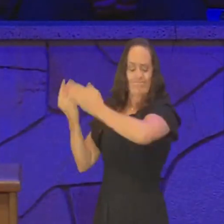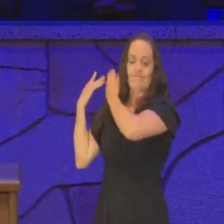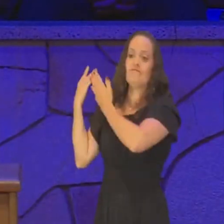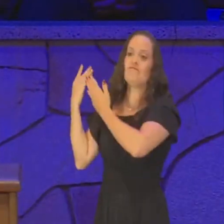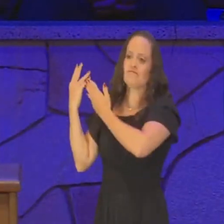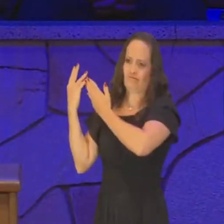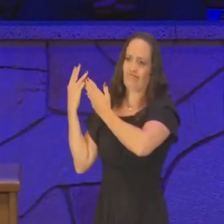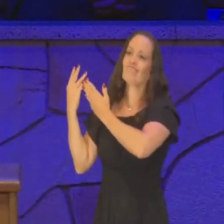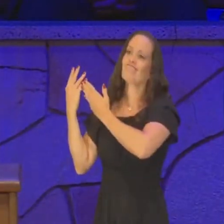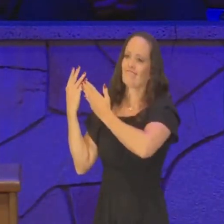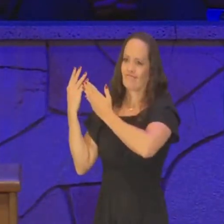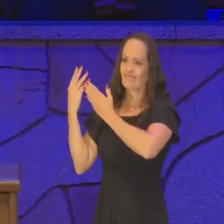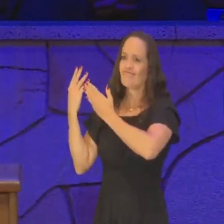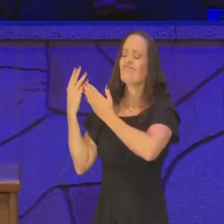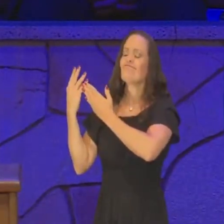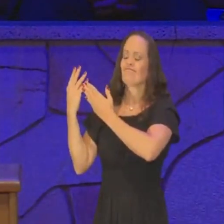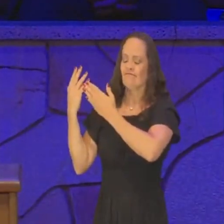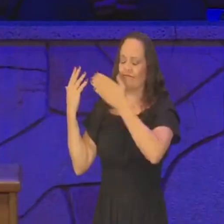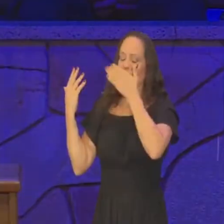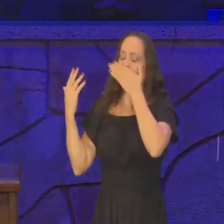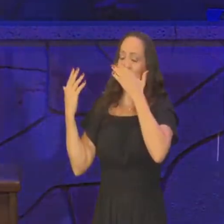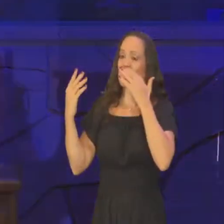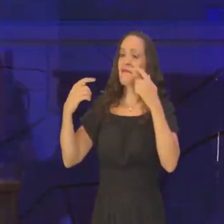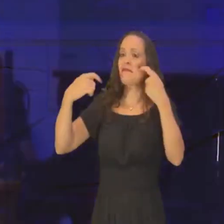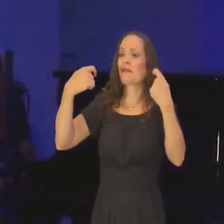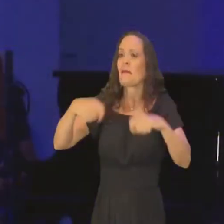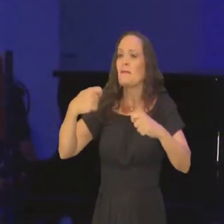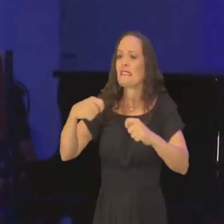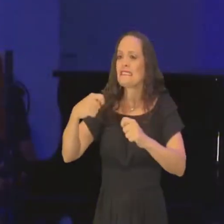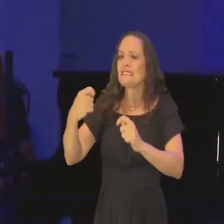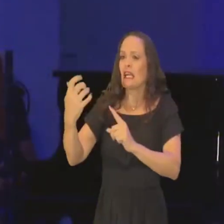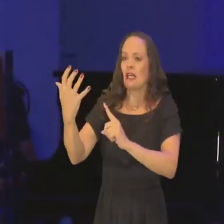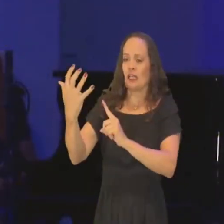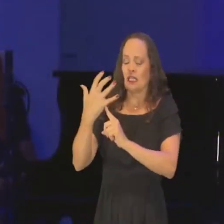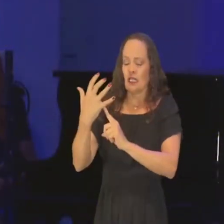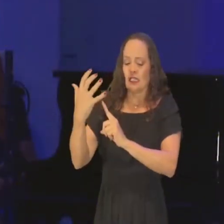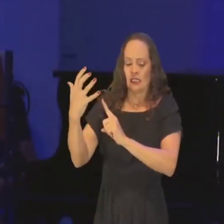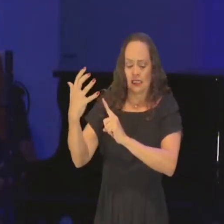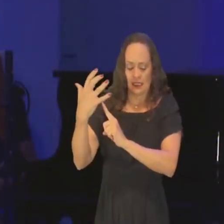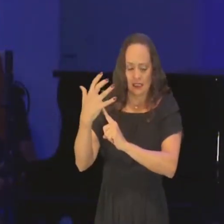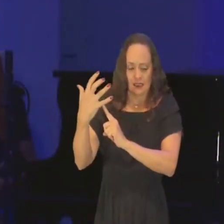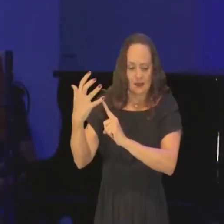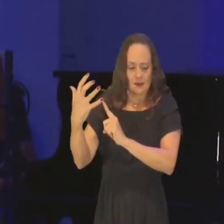Você vai precisar estar disposto a ser confrontado.